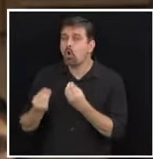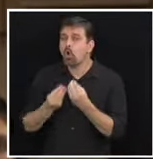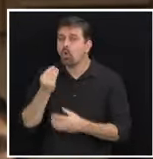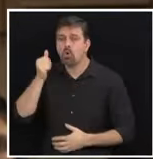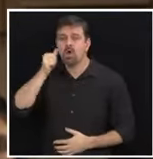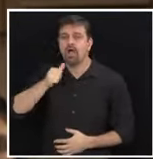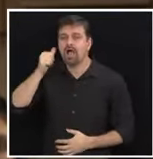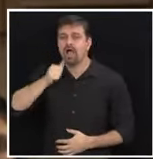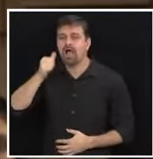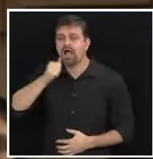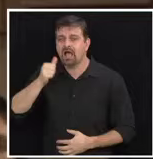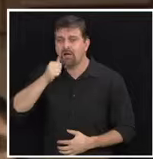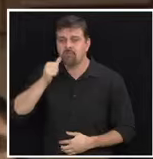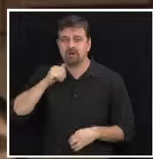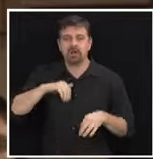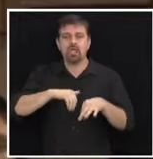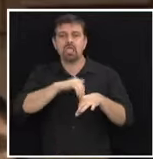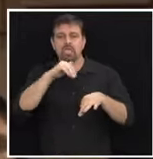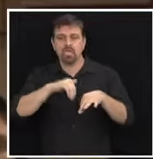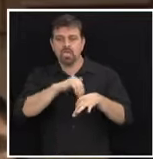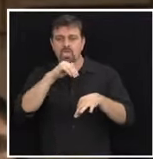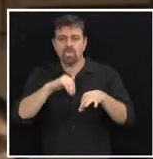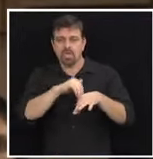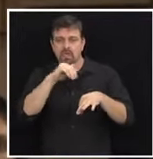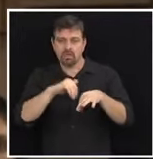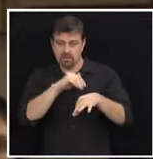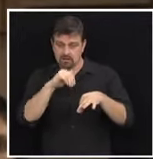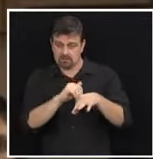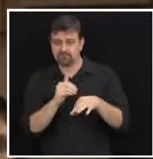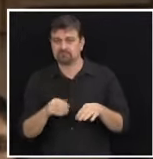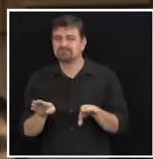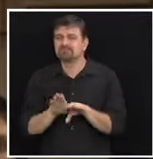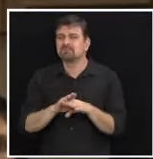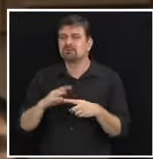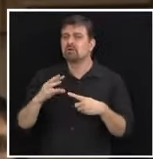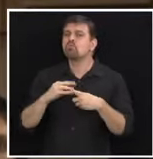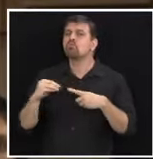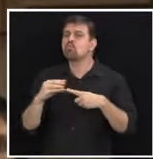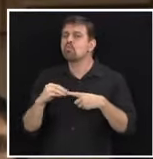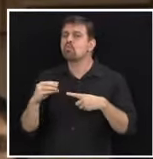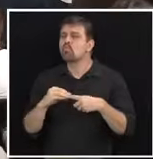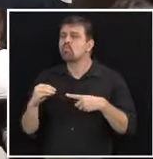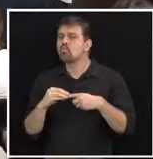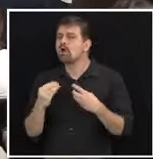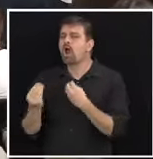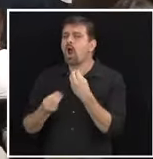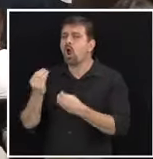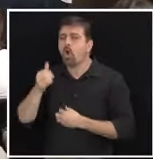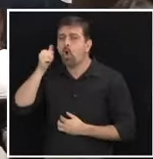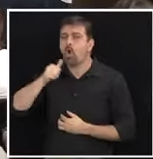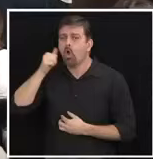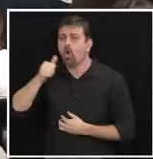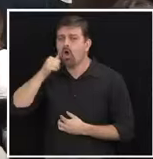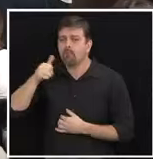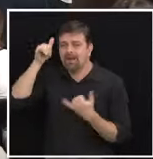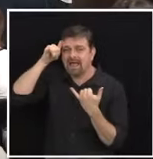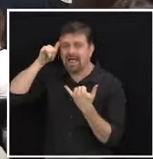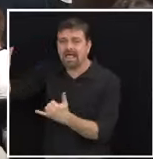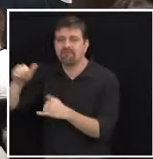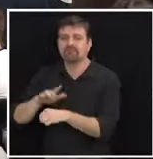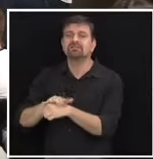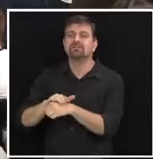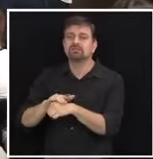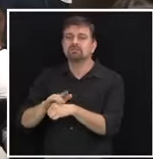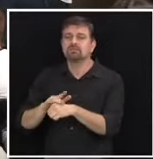assim, de sexo oral e, em caso, assim, nas mulheres? Tipo, como que elas se previnem e também previnem o parceiro